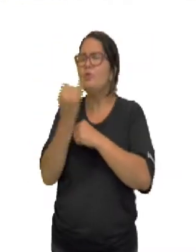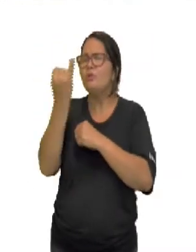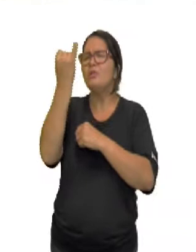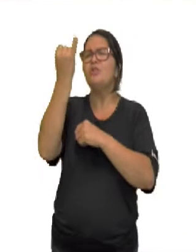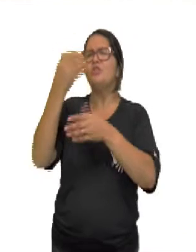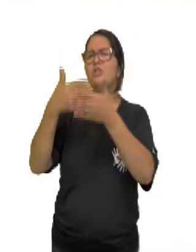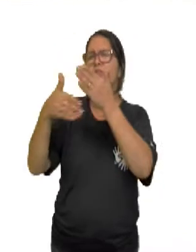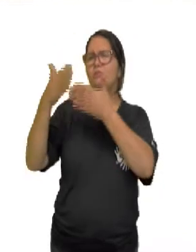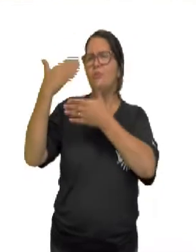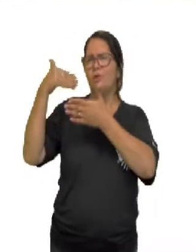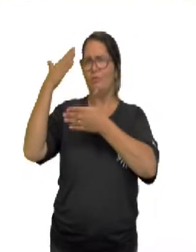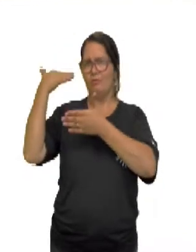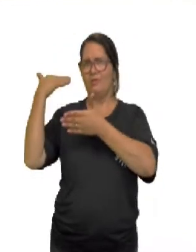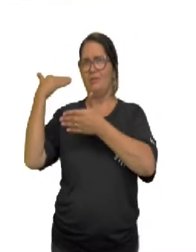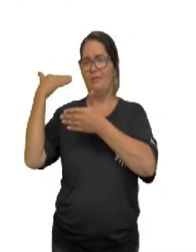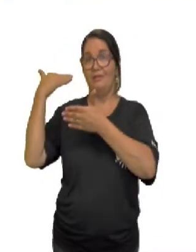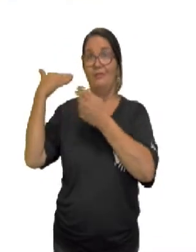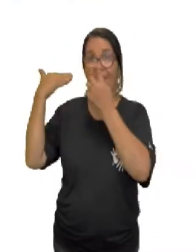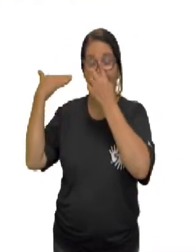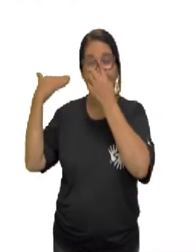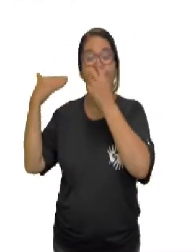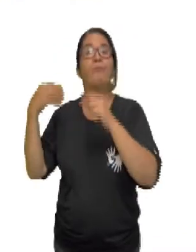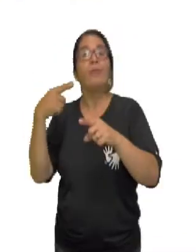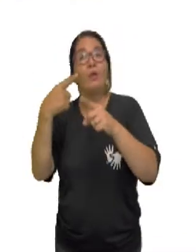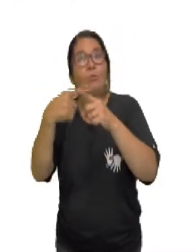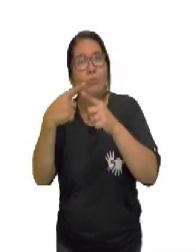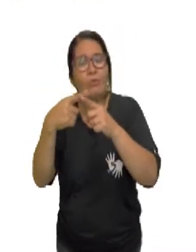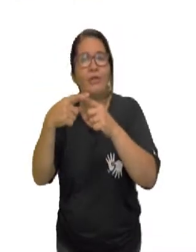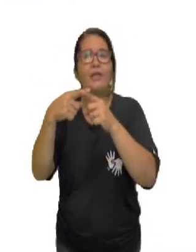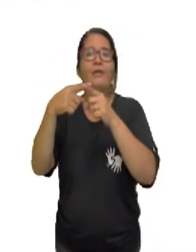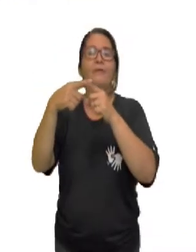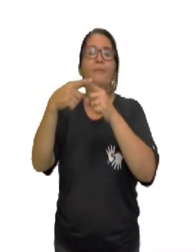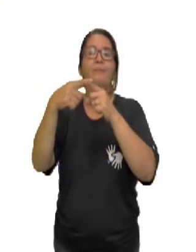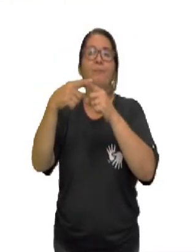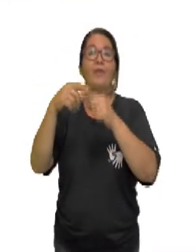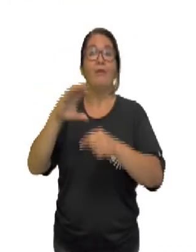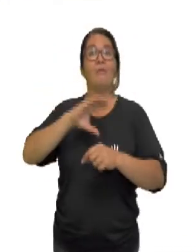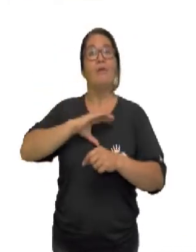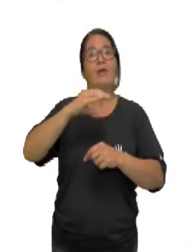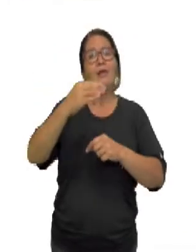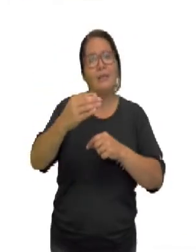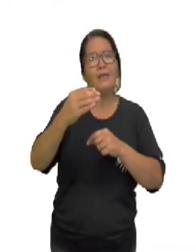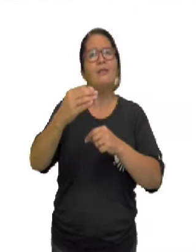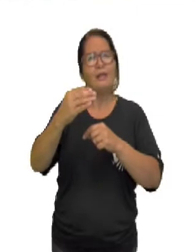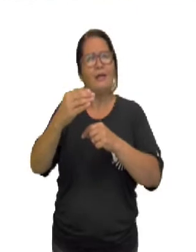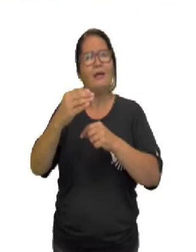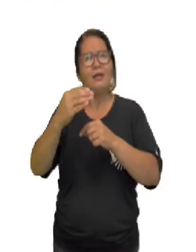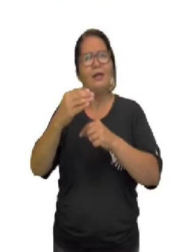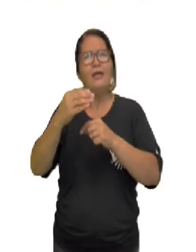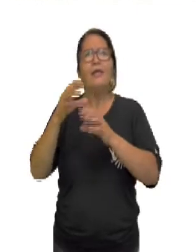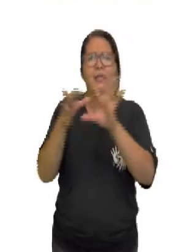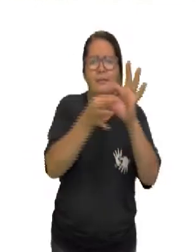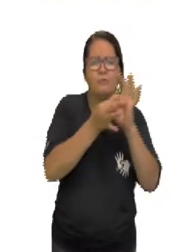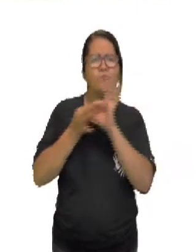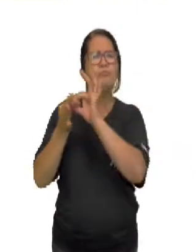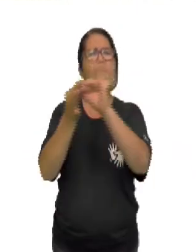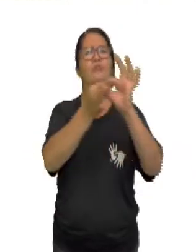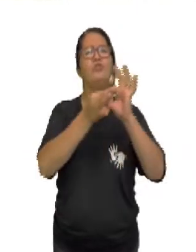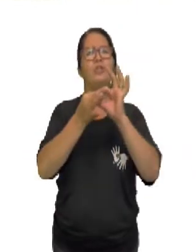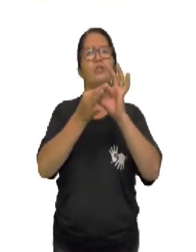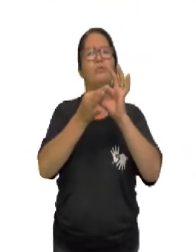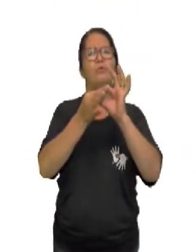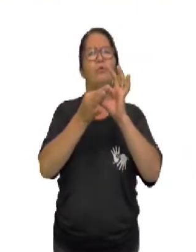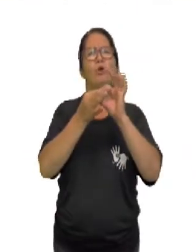tem território, tem cultura, tem a sua Constituição, mas tem essa ligação